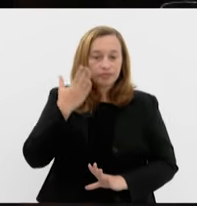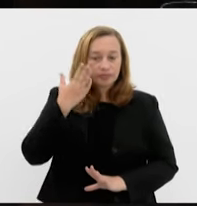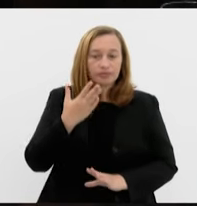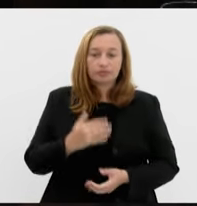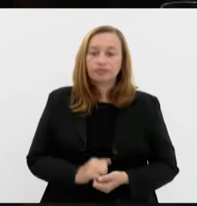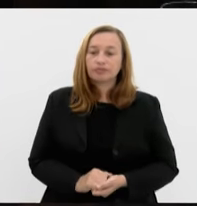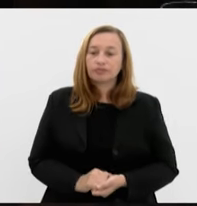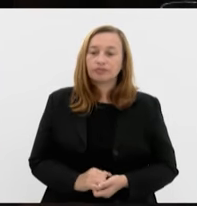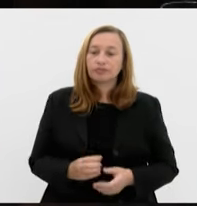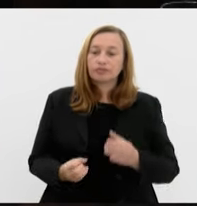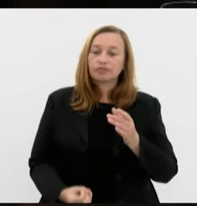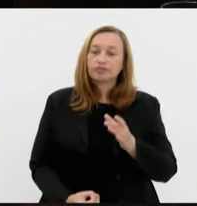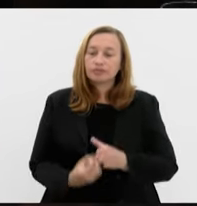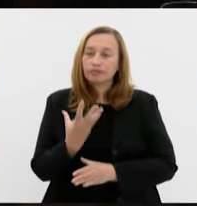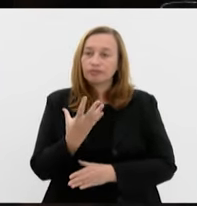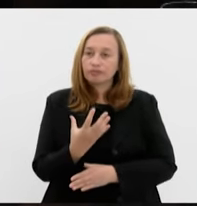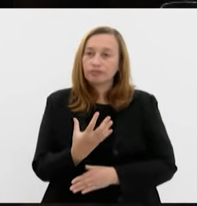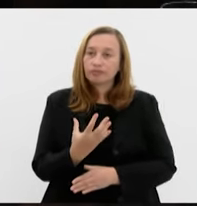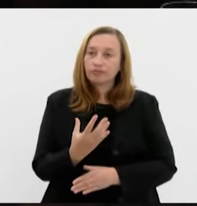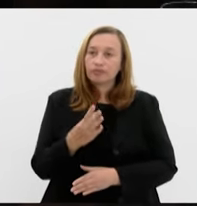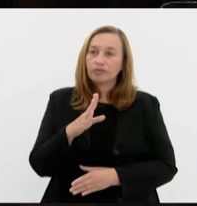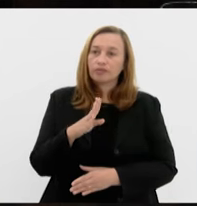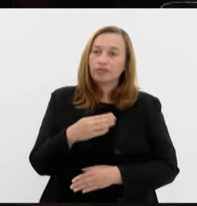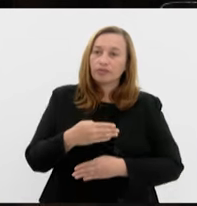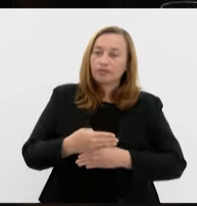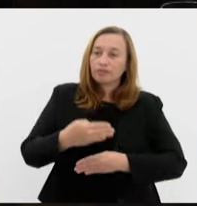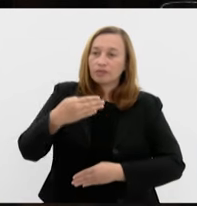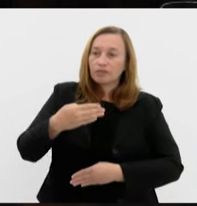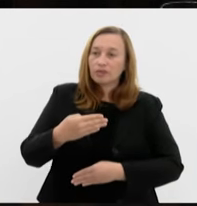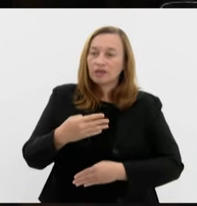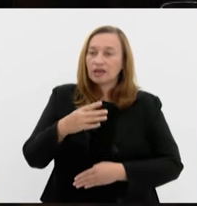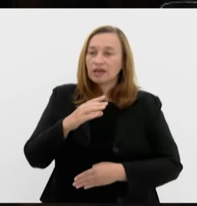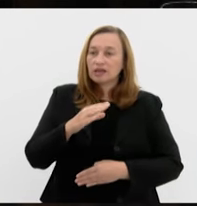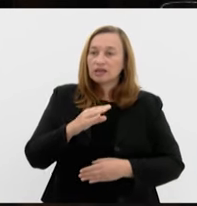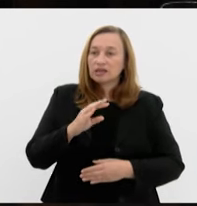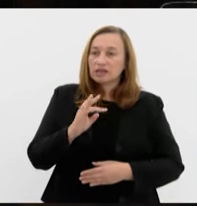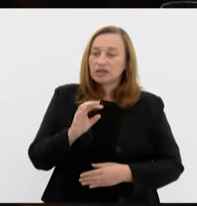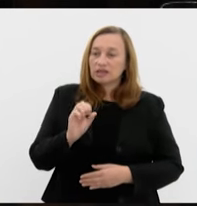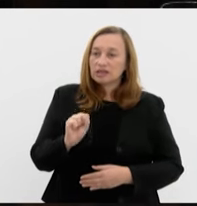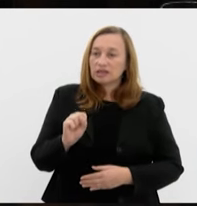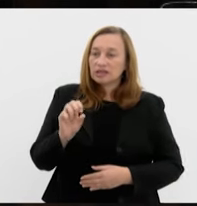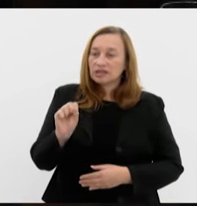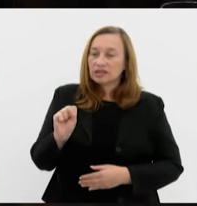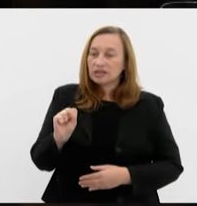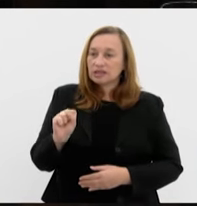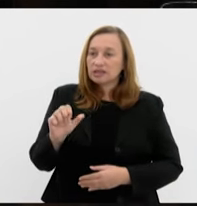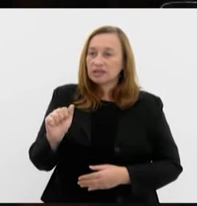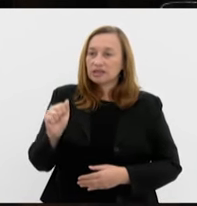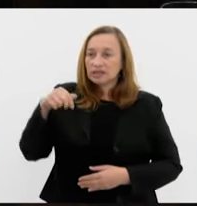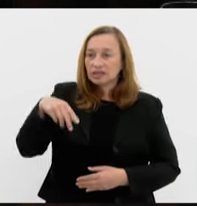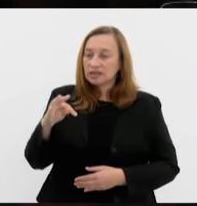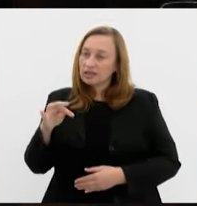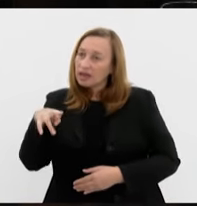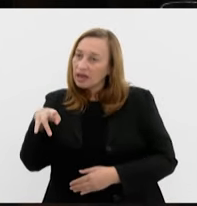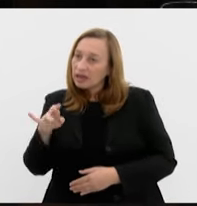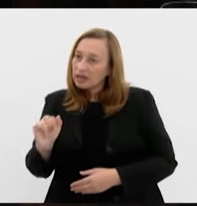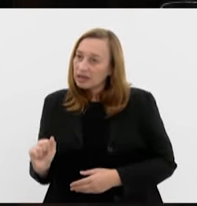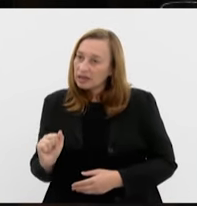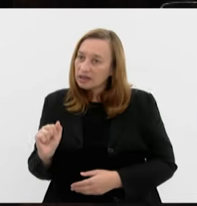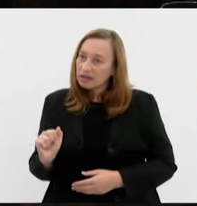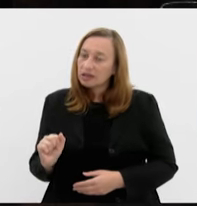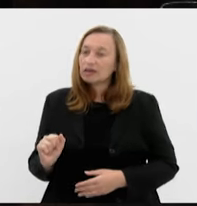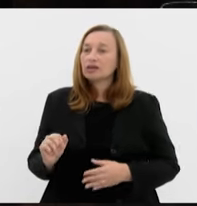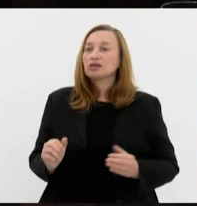a criação da barreira sanitária através da cooperação como com a